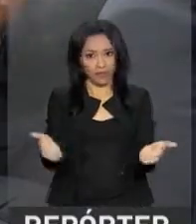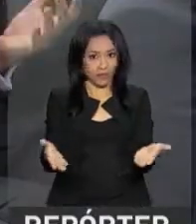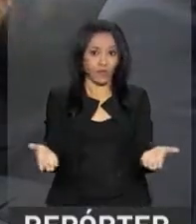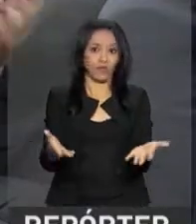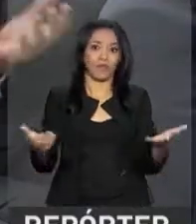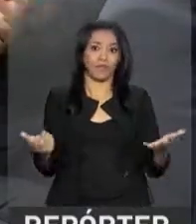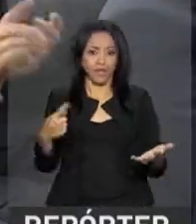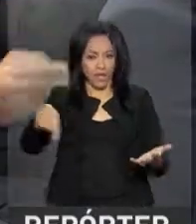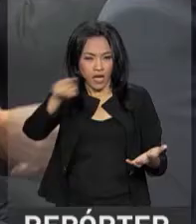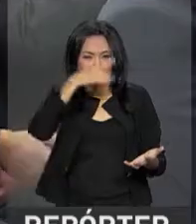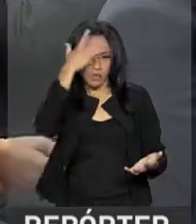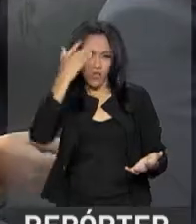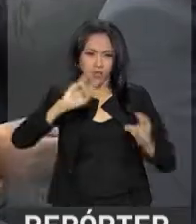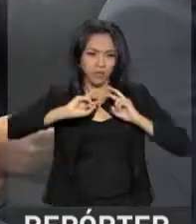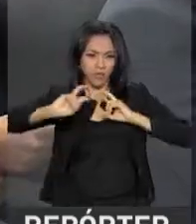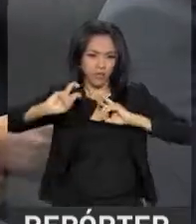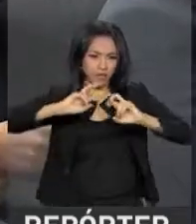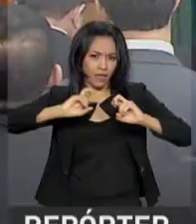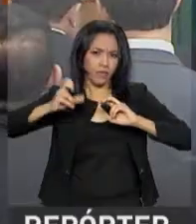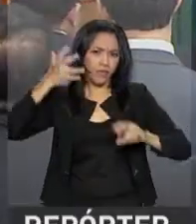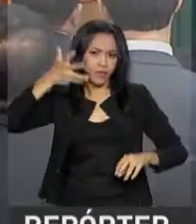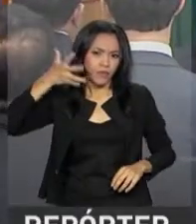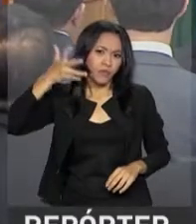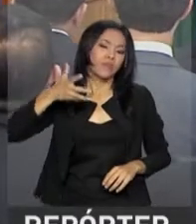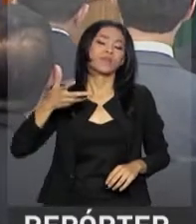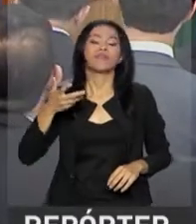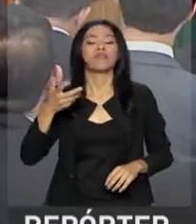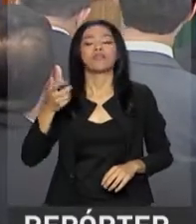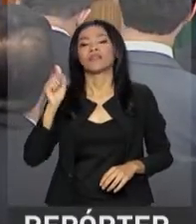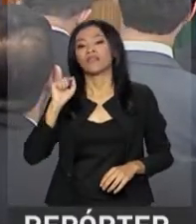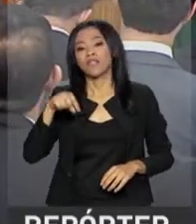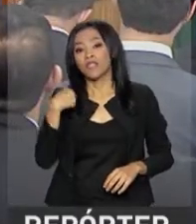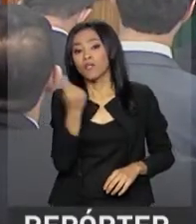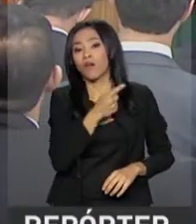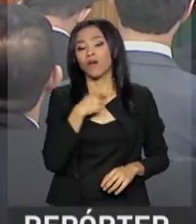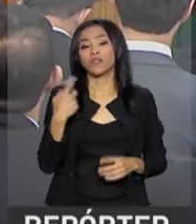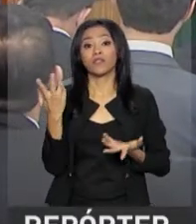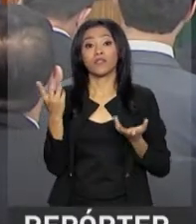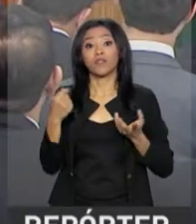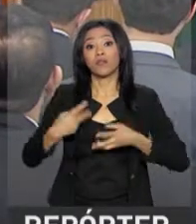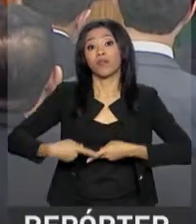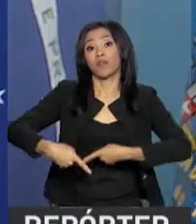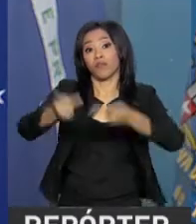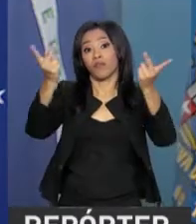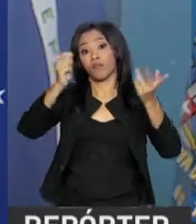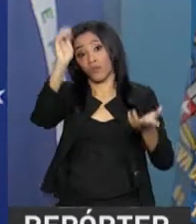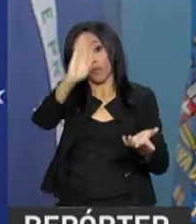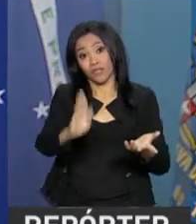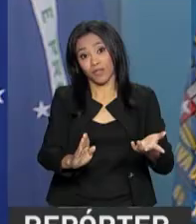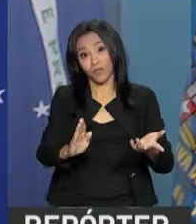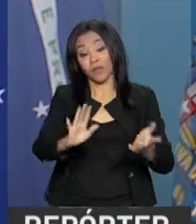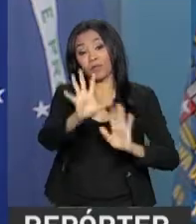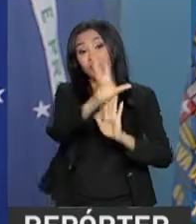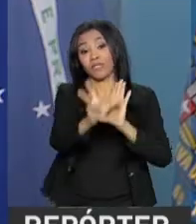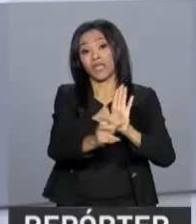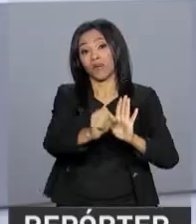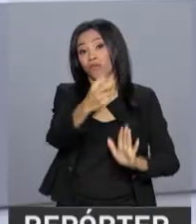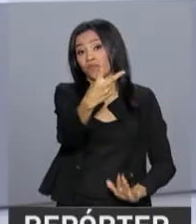disseram muito isso no seu discurso, e vejam que nós estamos trazendo o Brasil para o século